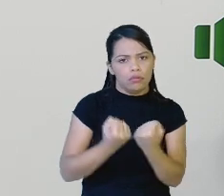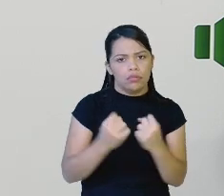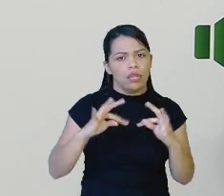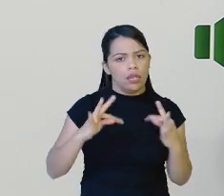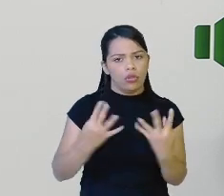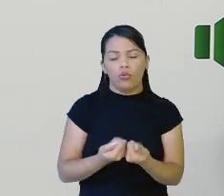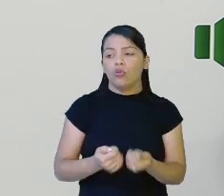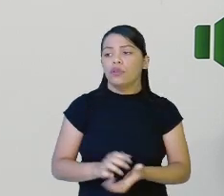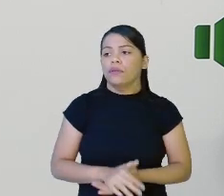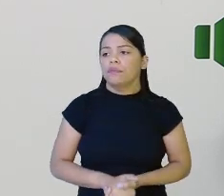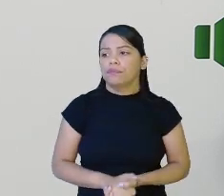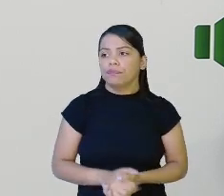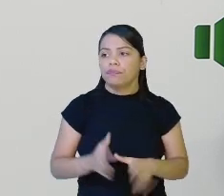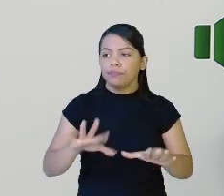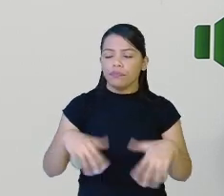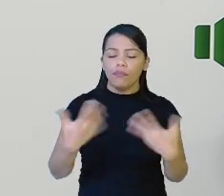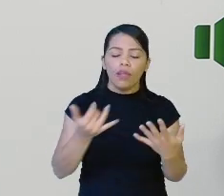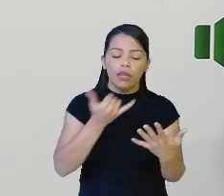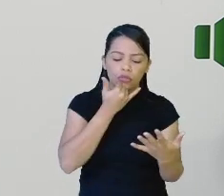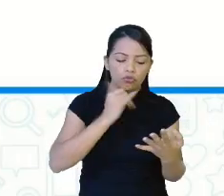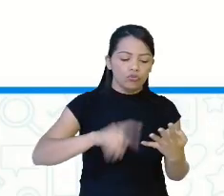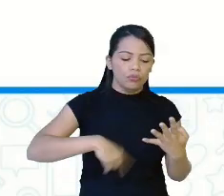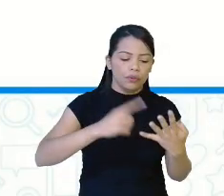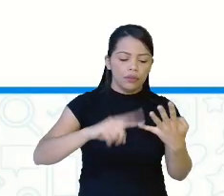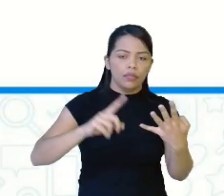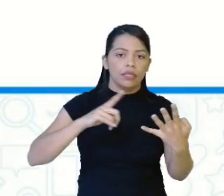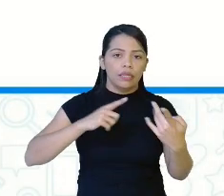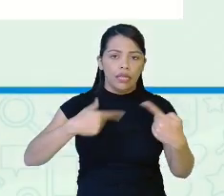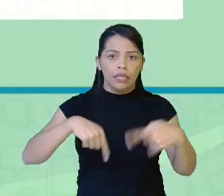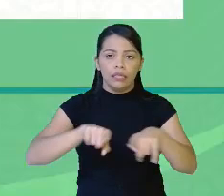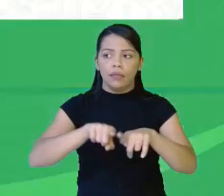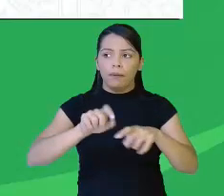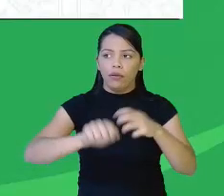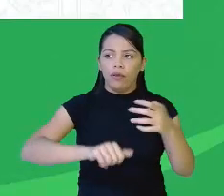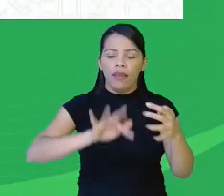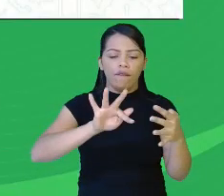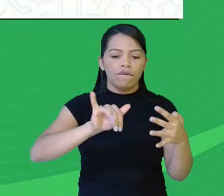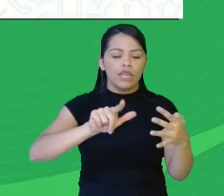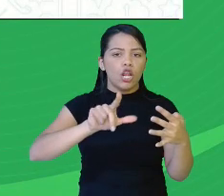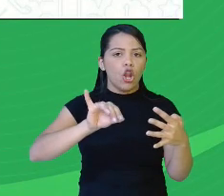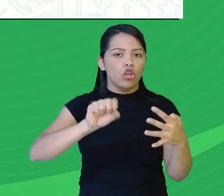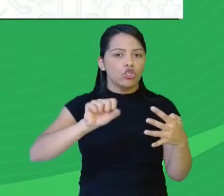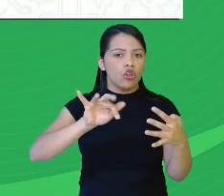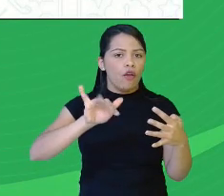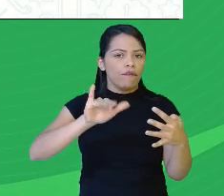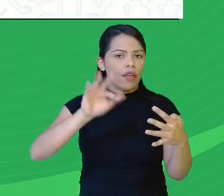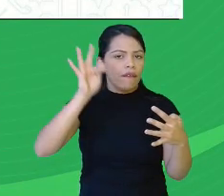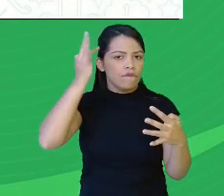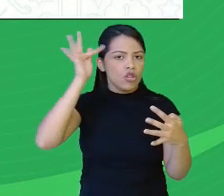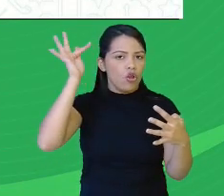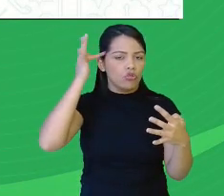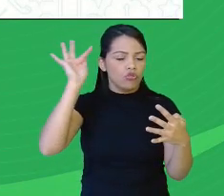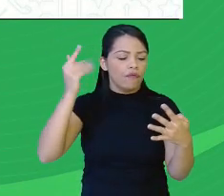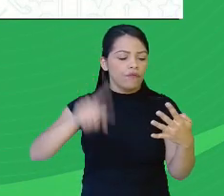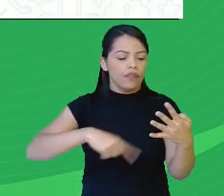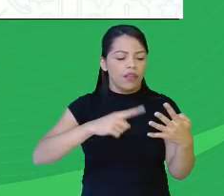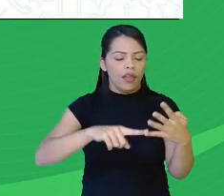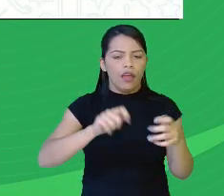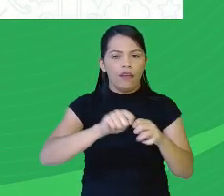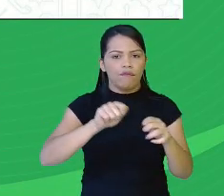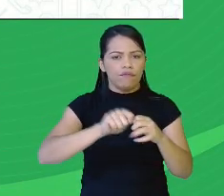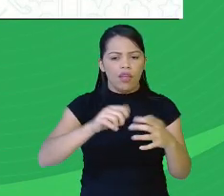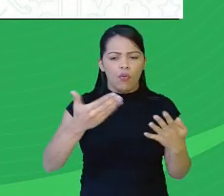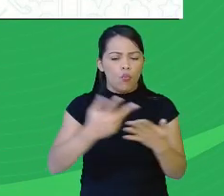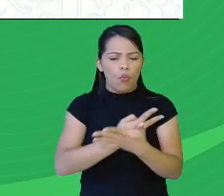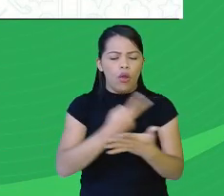Ainda temos a filosófica e a jornalística. A filosófica é aquela que é feita a partir da reflexão de um